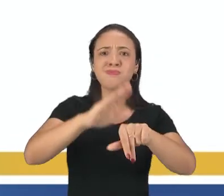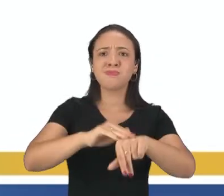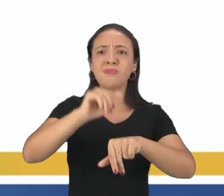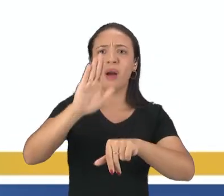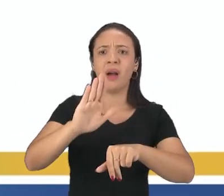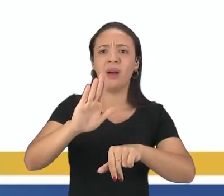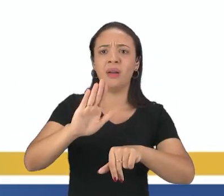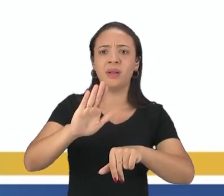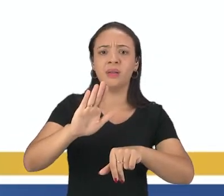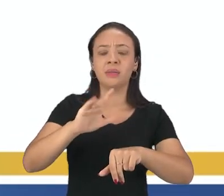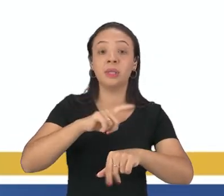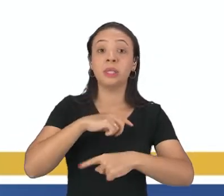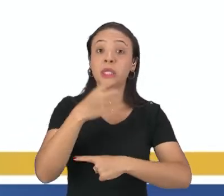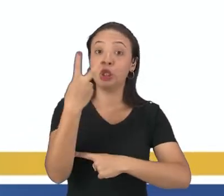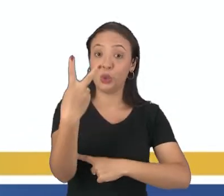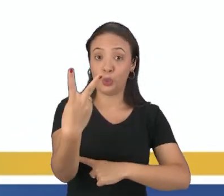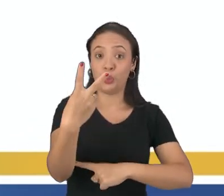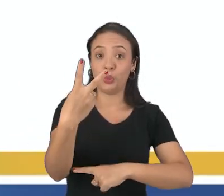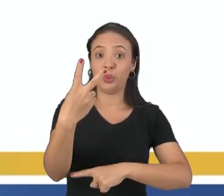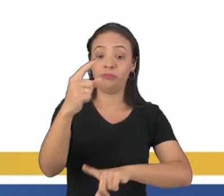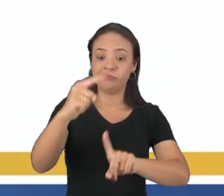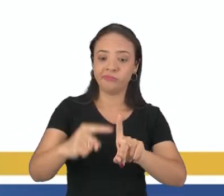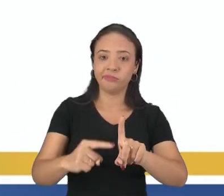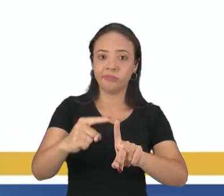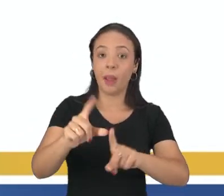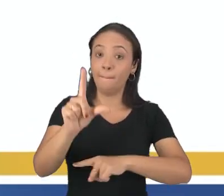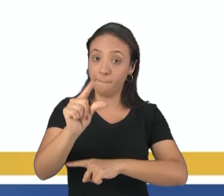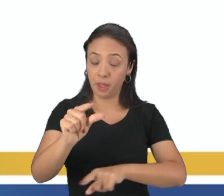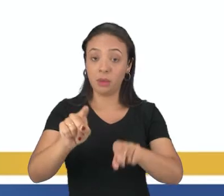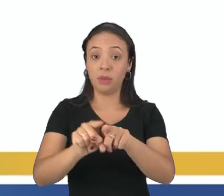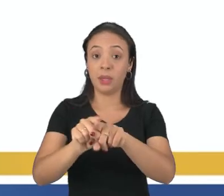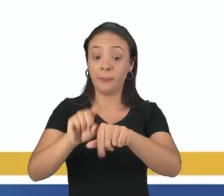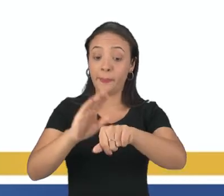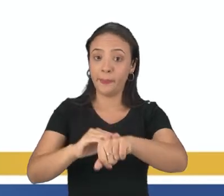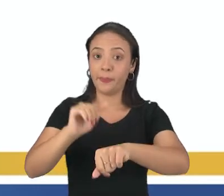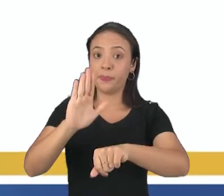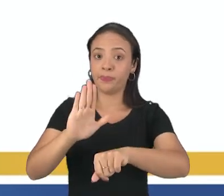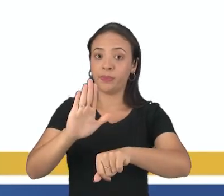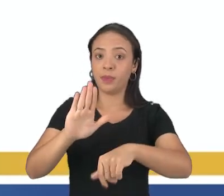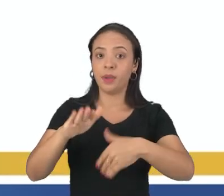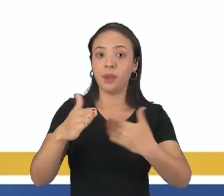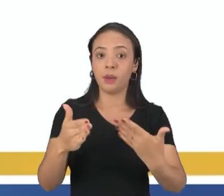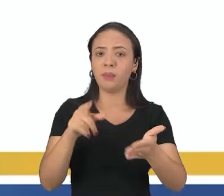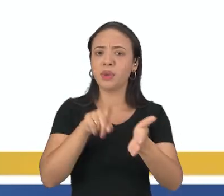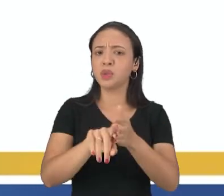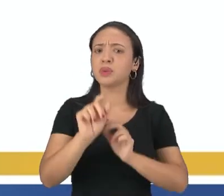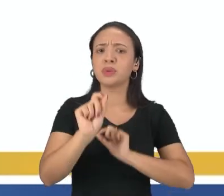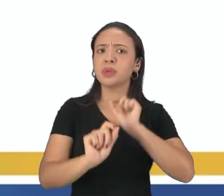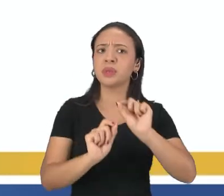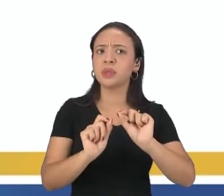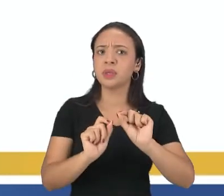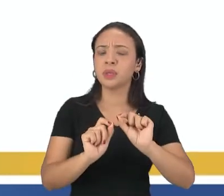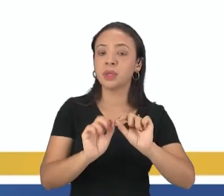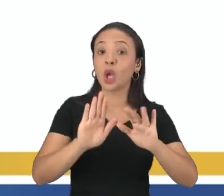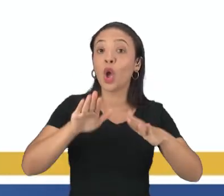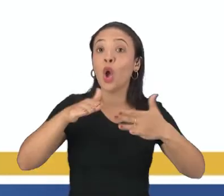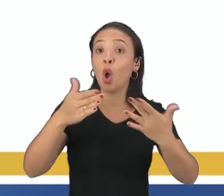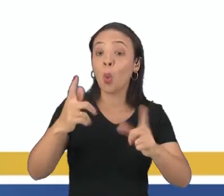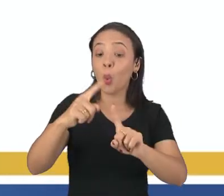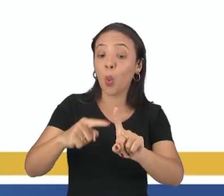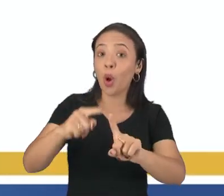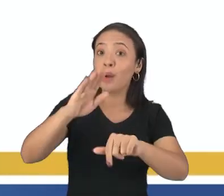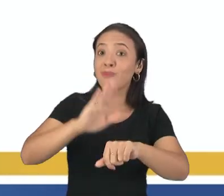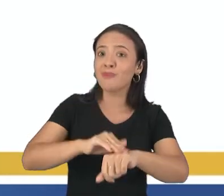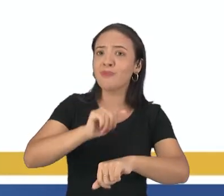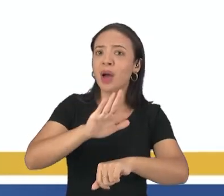né? Ou seja, tem duas temperaturas, a mínima e a máxima. O que que está sendo perguntado? A máxima